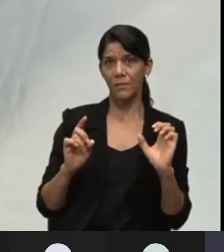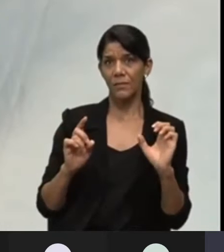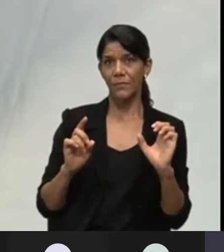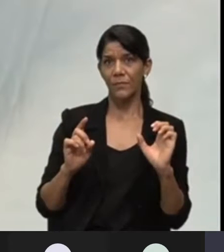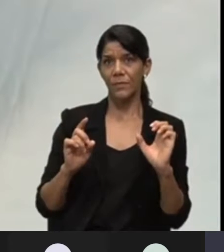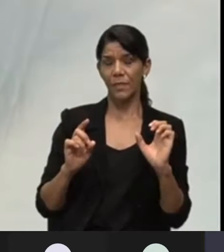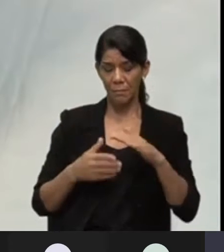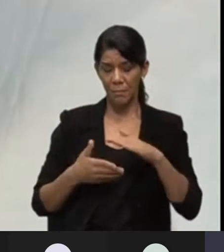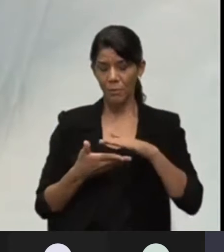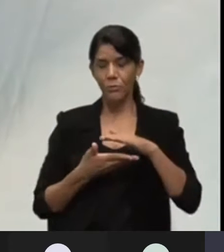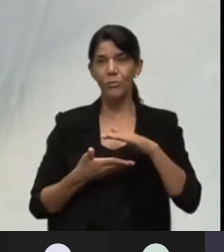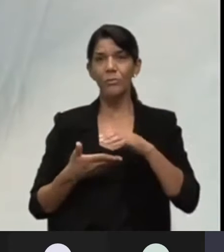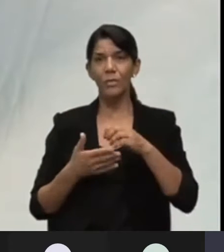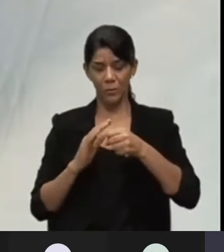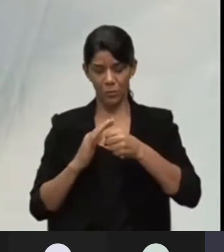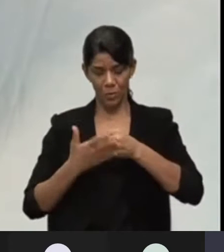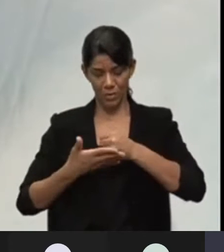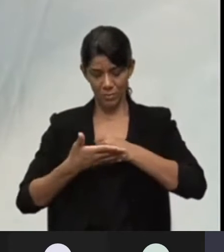o ápice do coração.